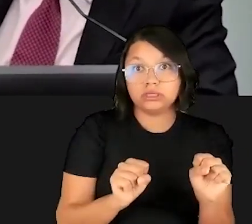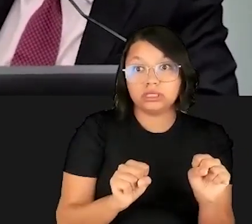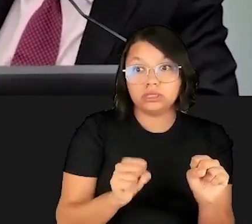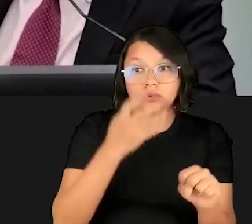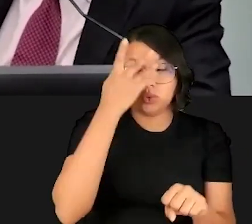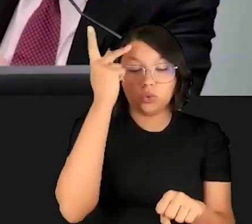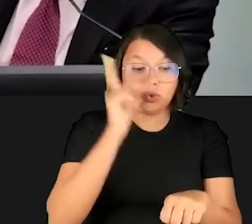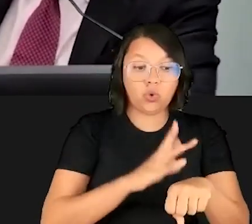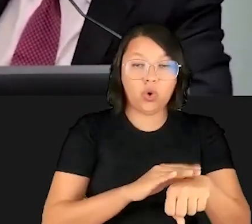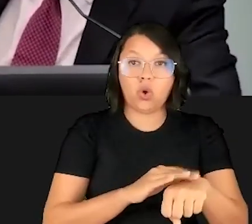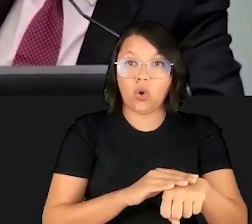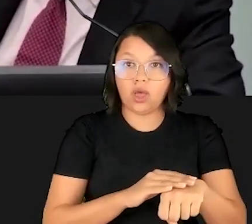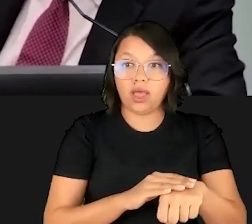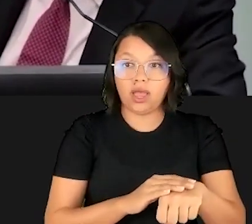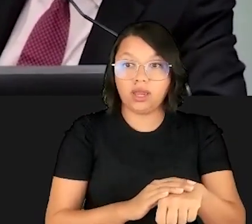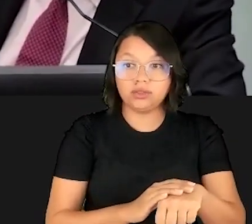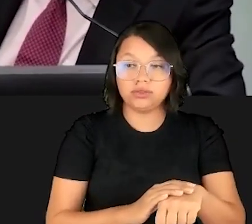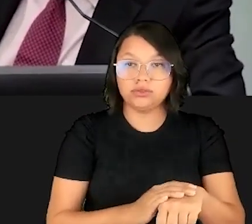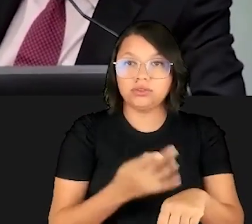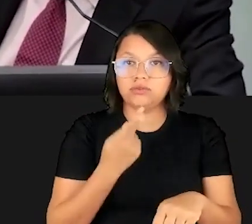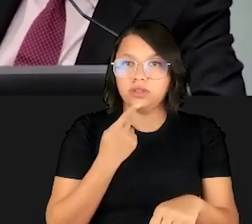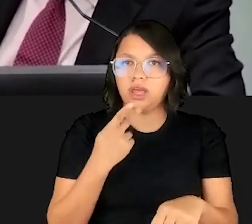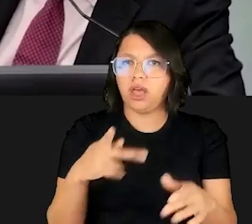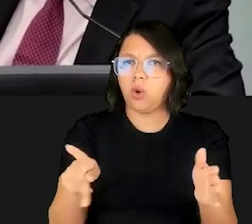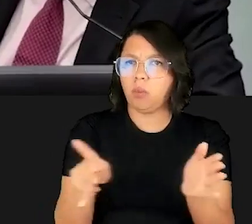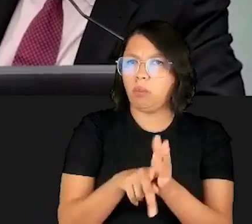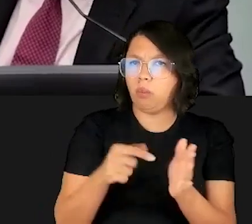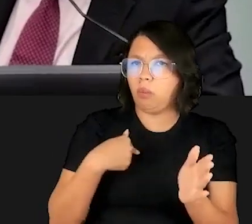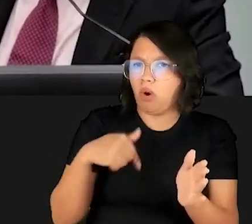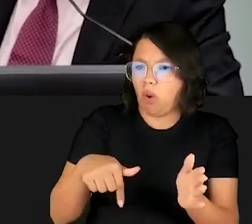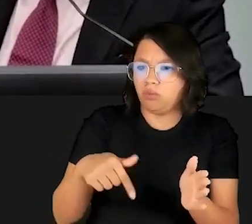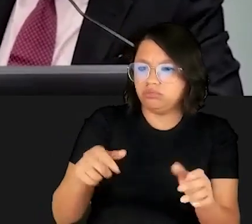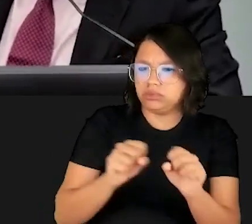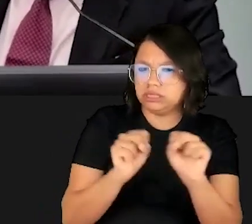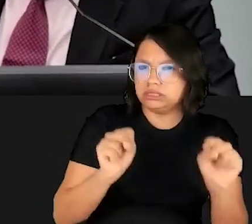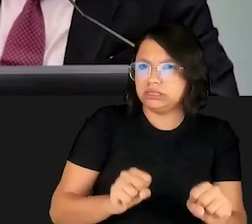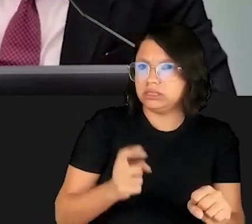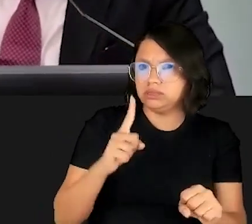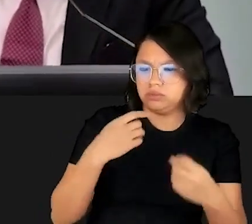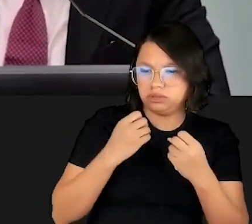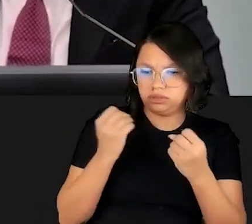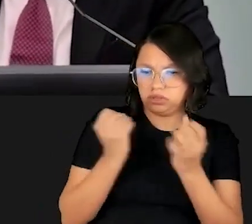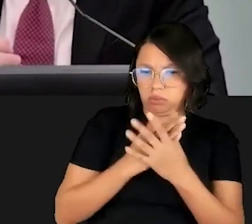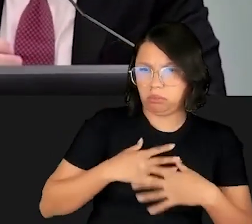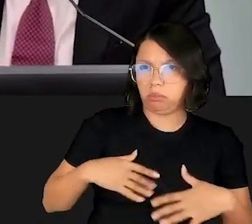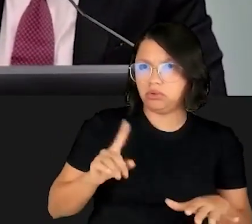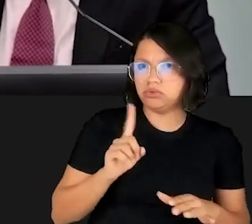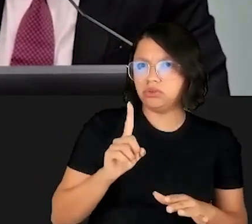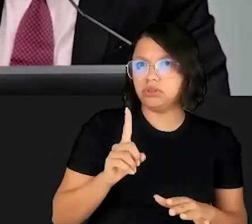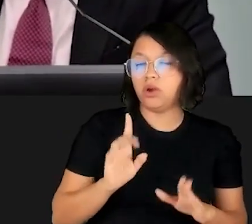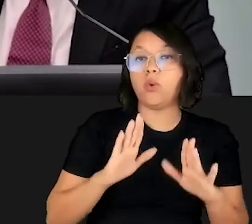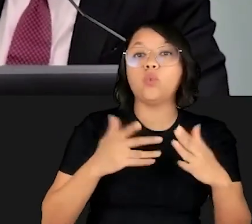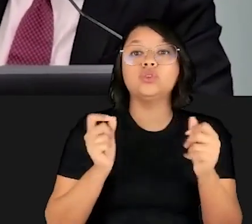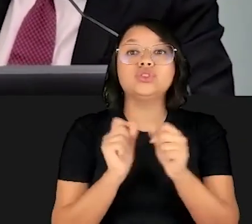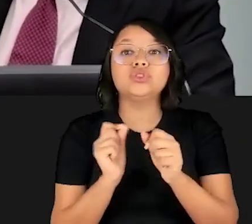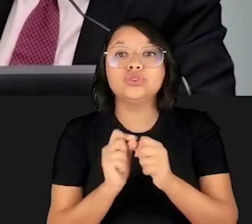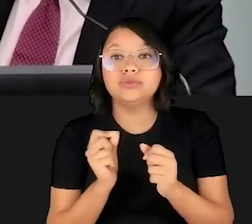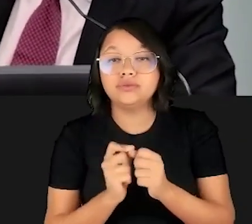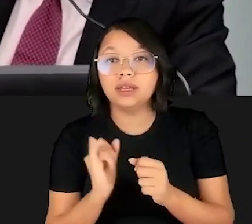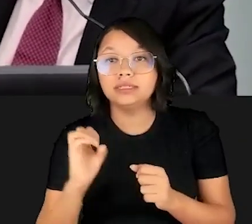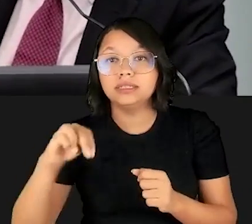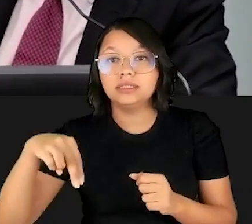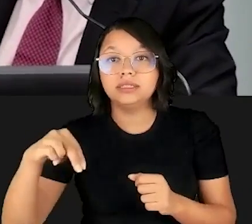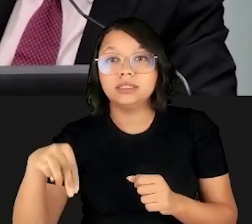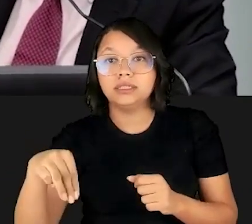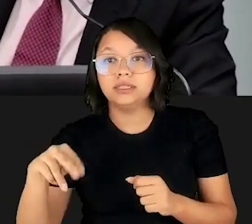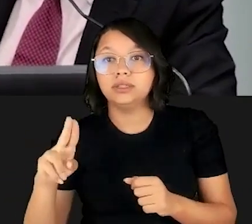ele apresenta um passe e diz, não, eu sou parte desse organismo, não me destrua. Quando a gente faz imunoterapia, o que nós estamos fazendo é tentando fazer com